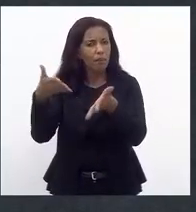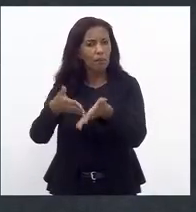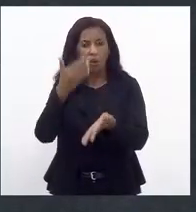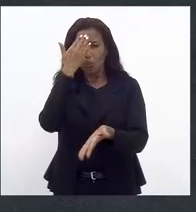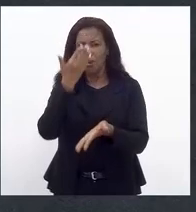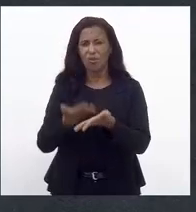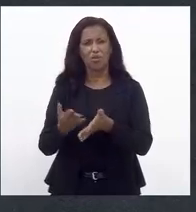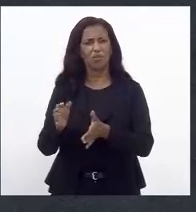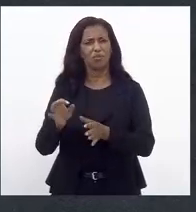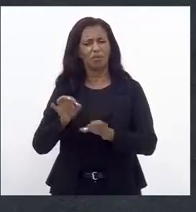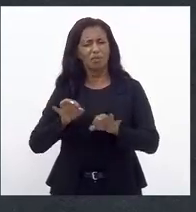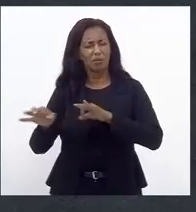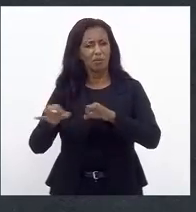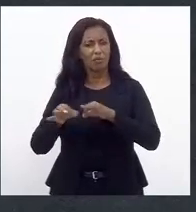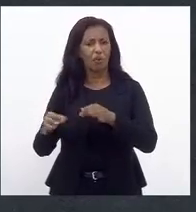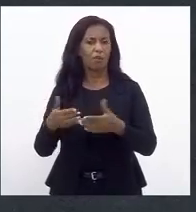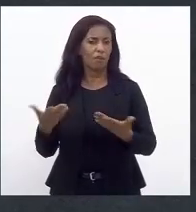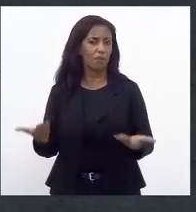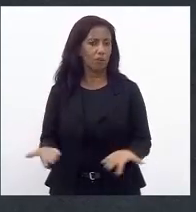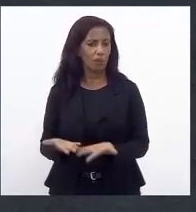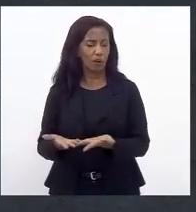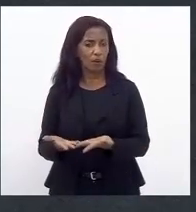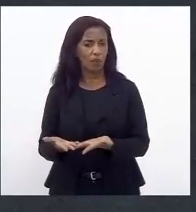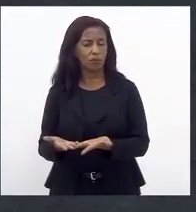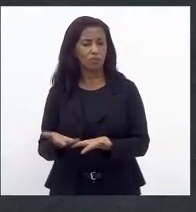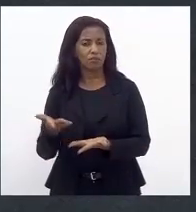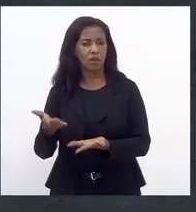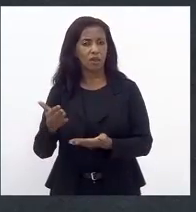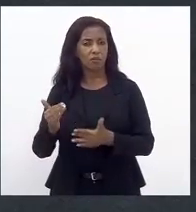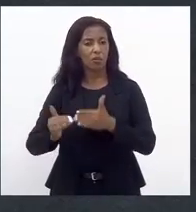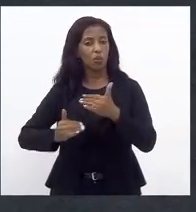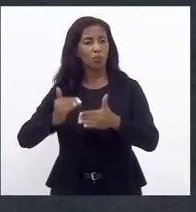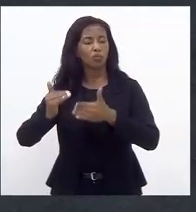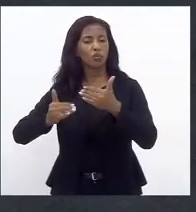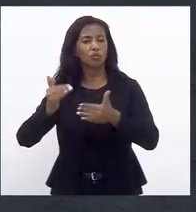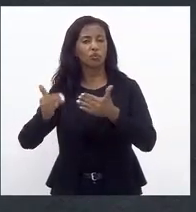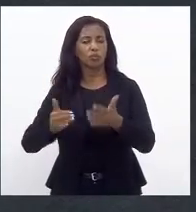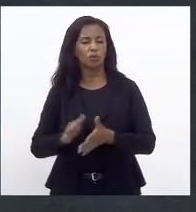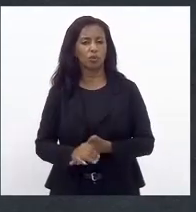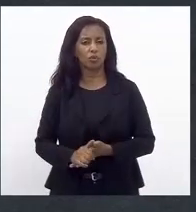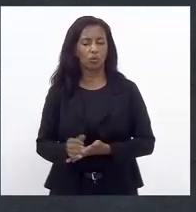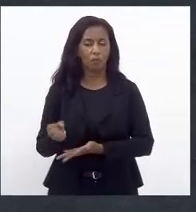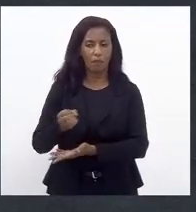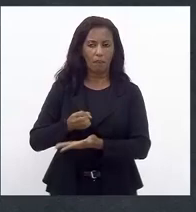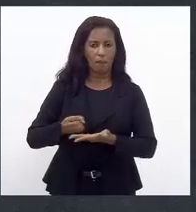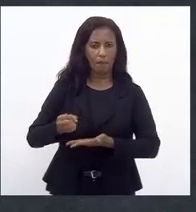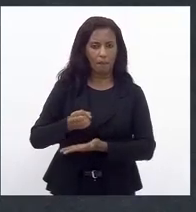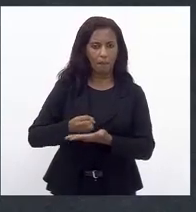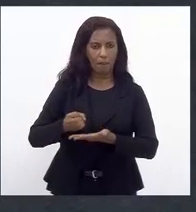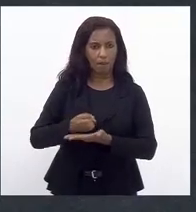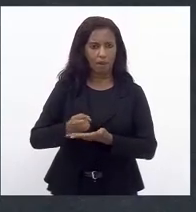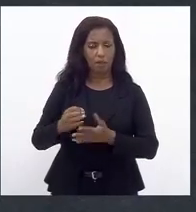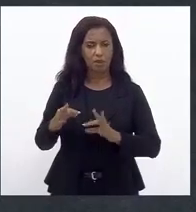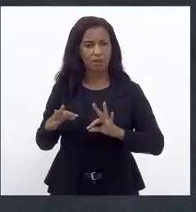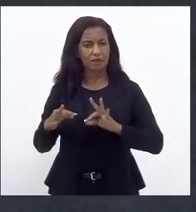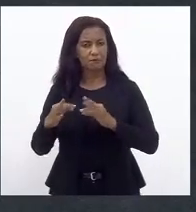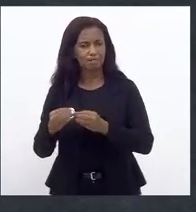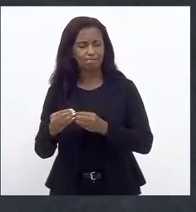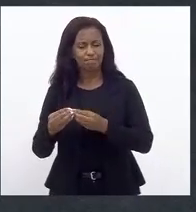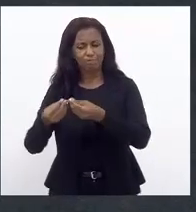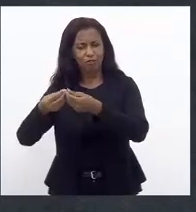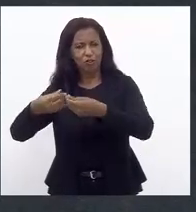que eu não acredito nesse modelo pelo qual ele foi construído numa base que tá totalmente